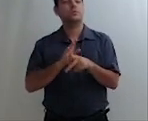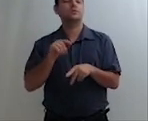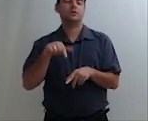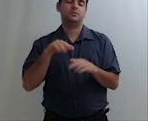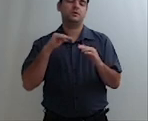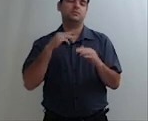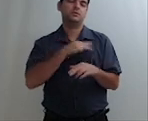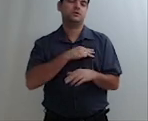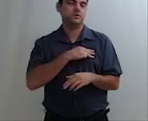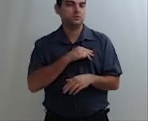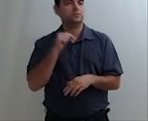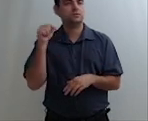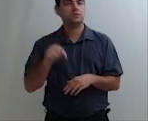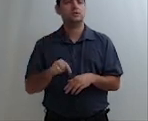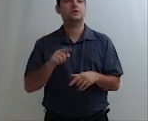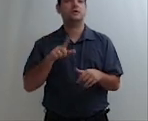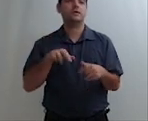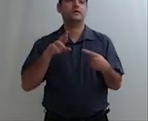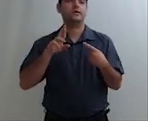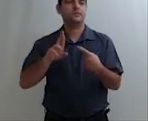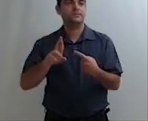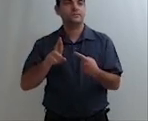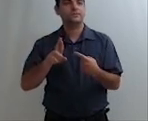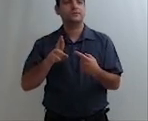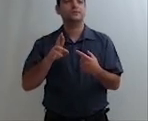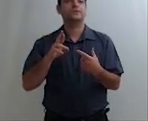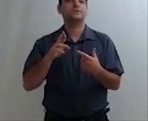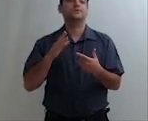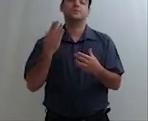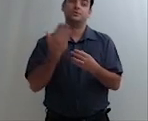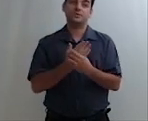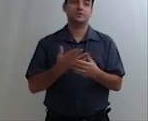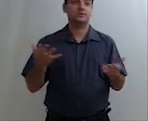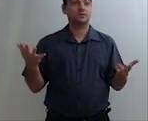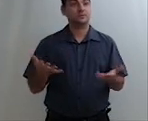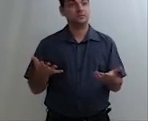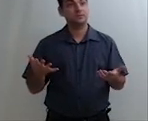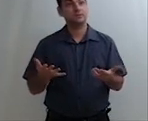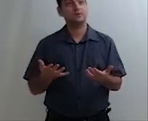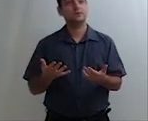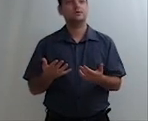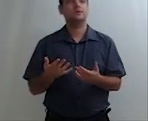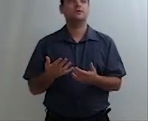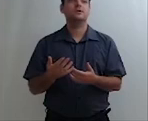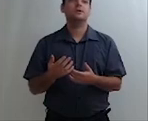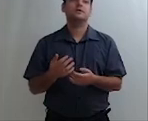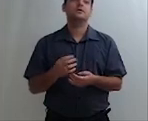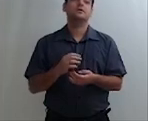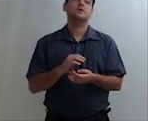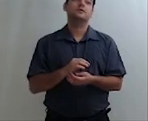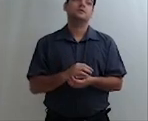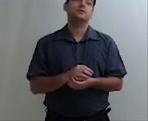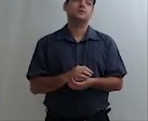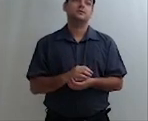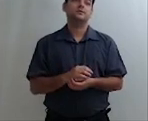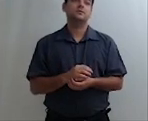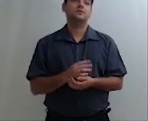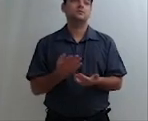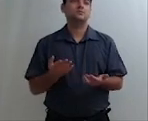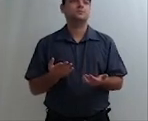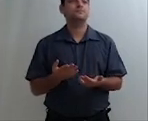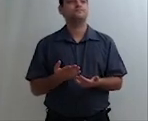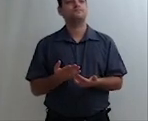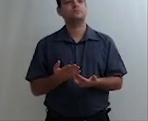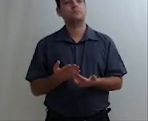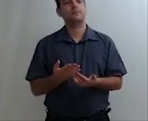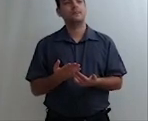Cordeiro relator do presente recurso ordinário em ares corpes excelências primeiramente quero aqui